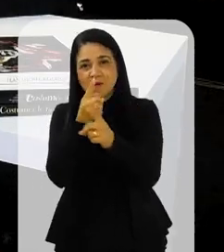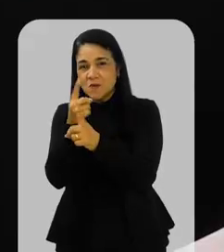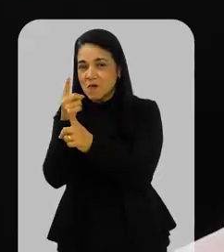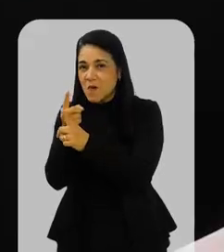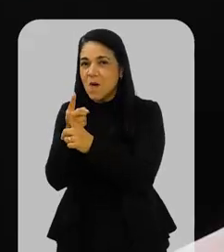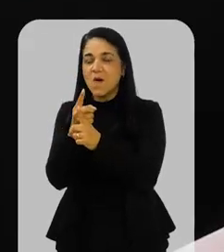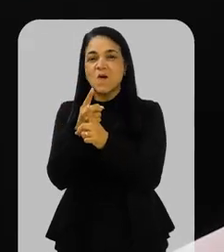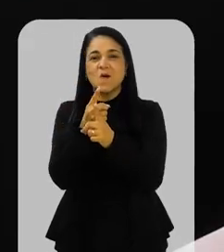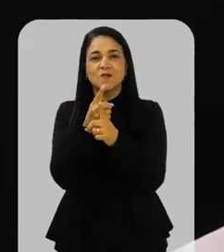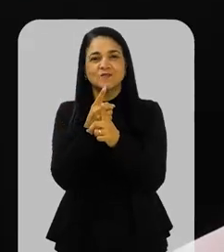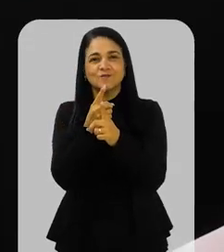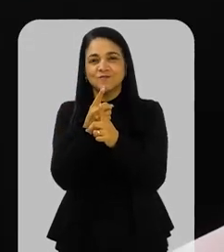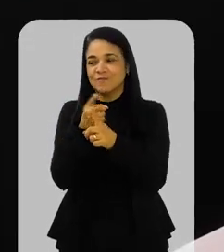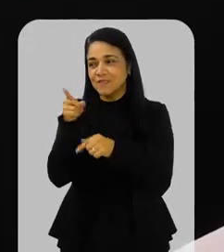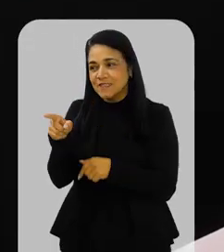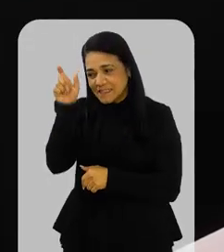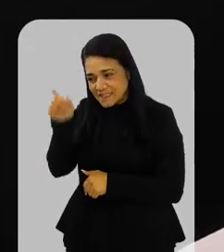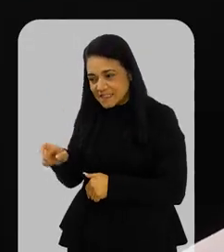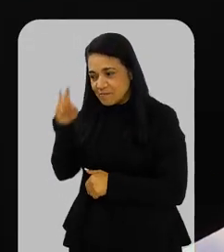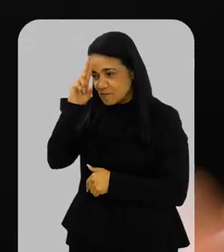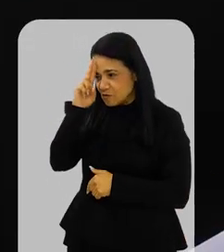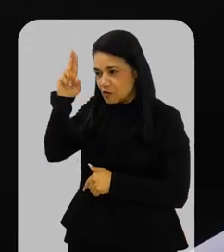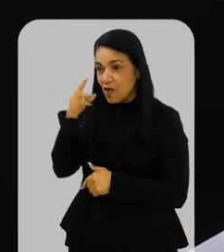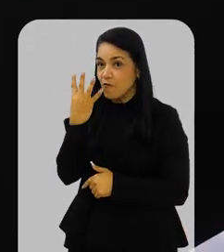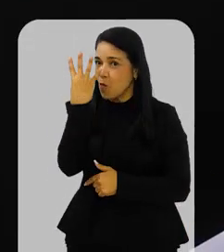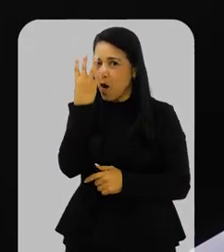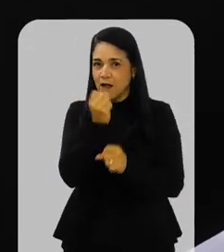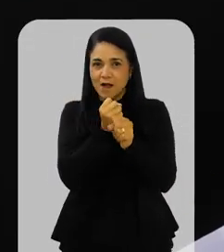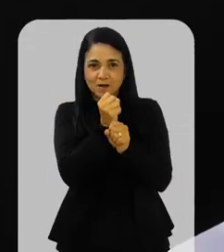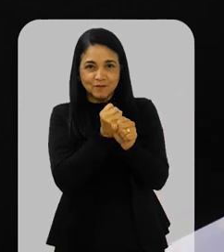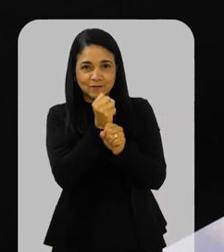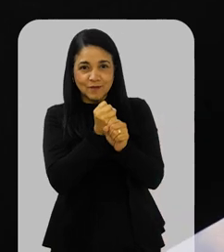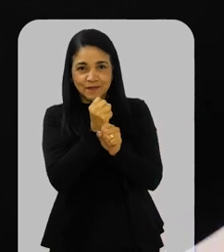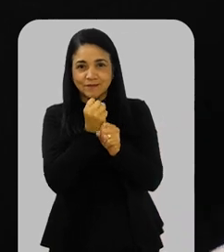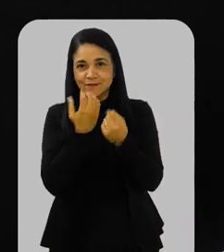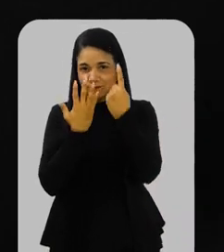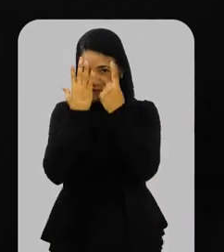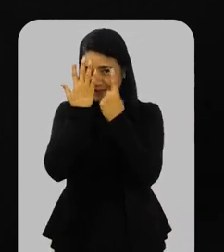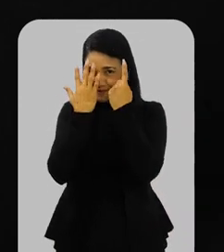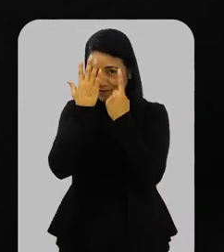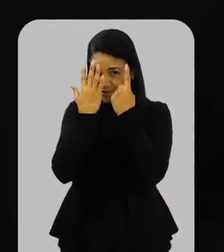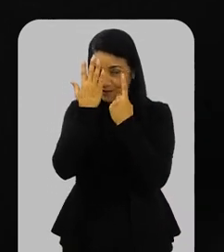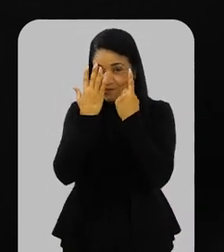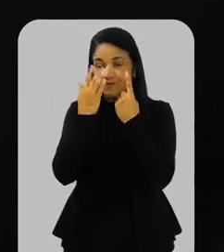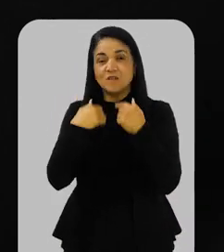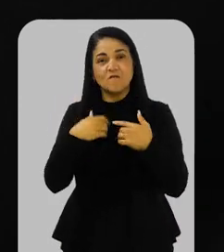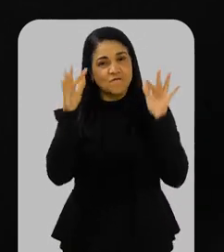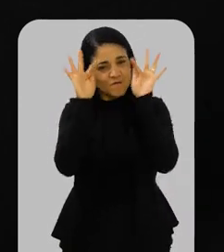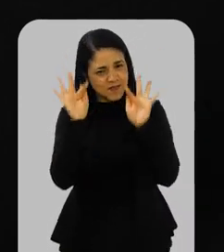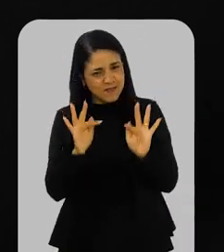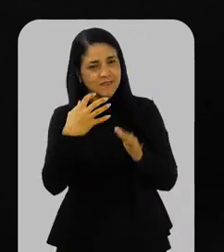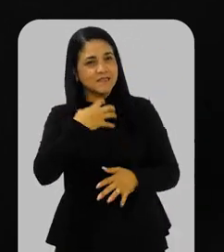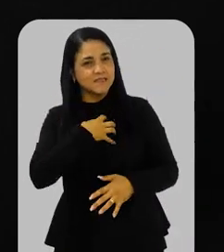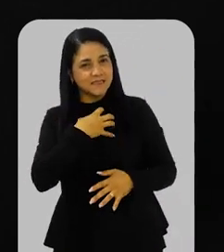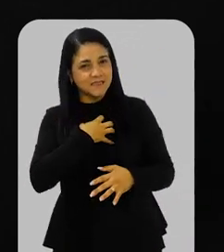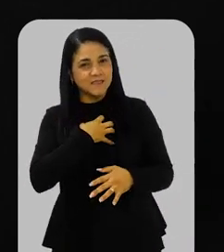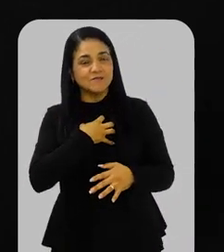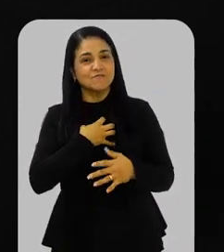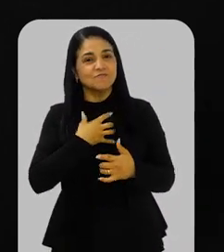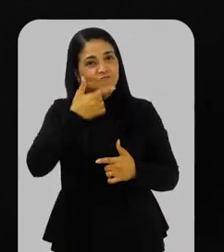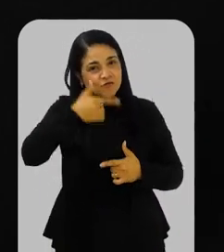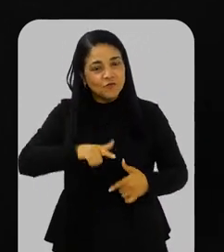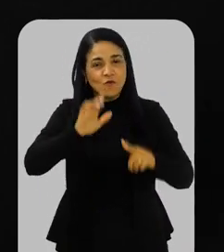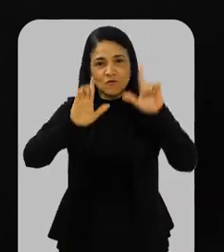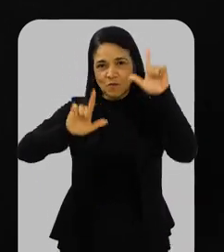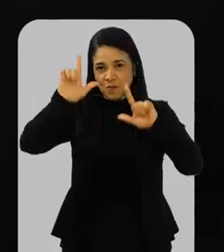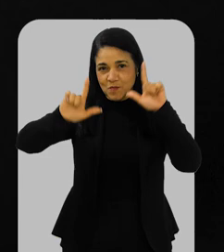como chefe, né? Você é meu chefe já há 4 anos, já no Carnaval. E feliz de estar aqui mais uma vez, né? Mais uma temporada do programa para a gente